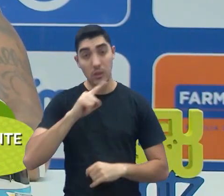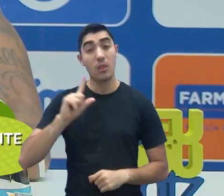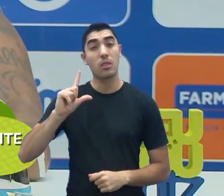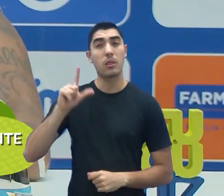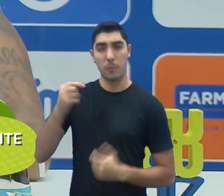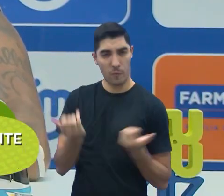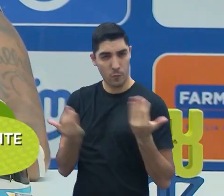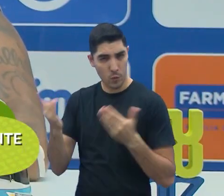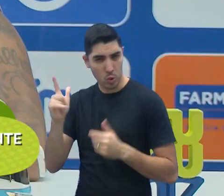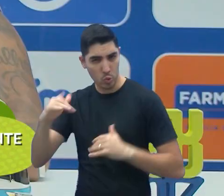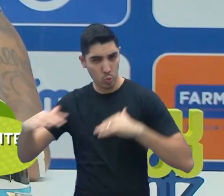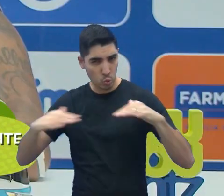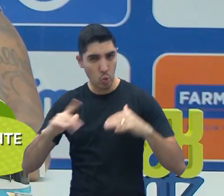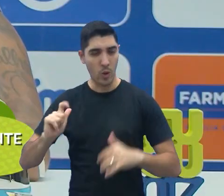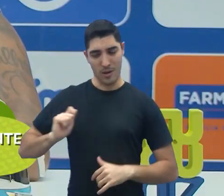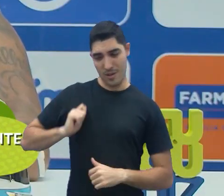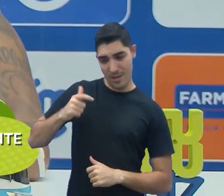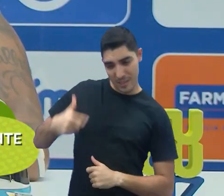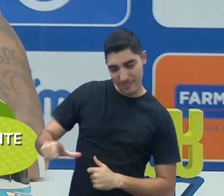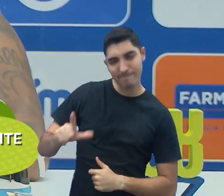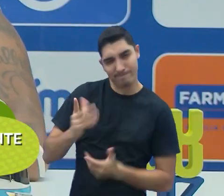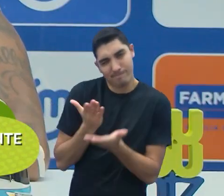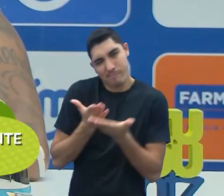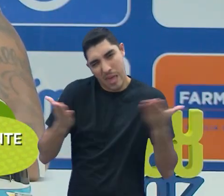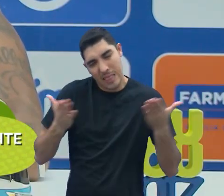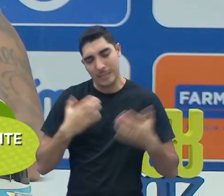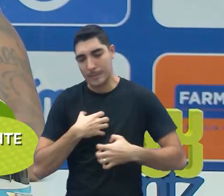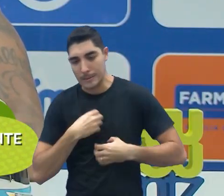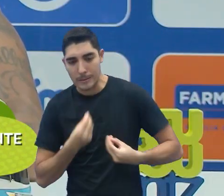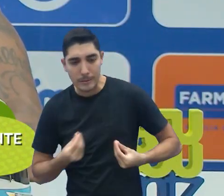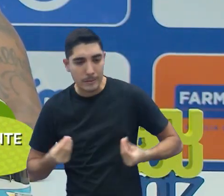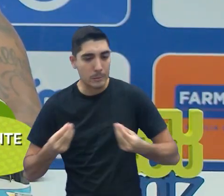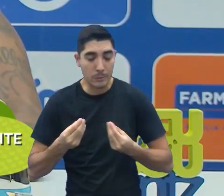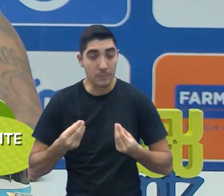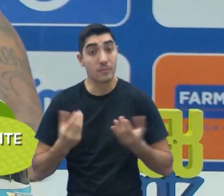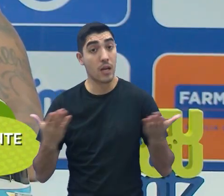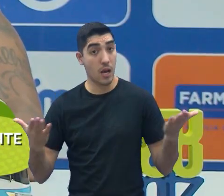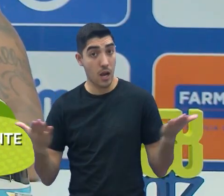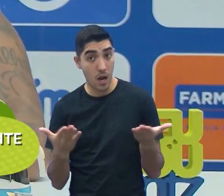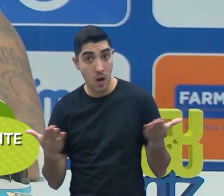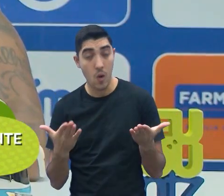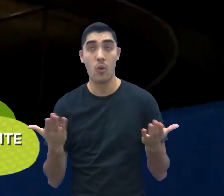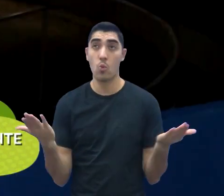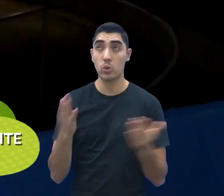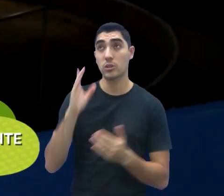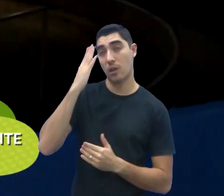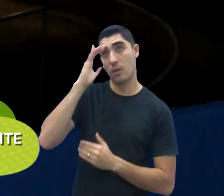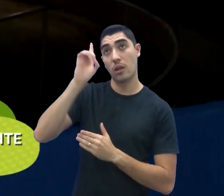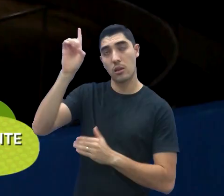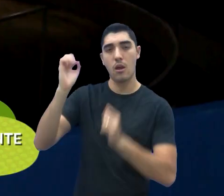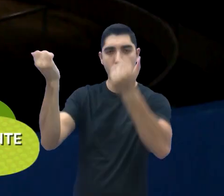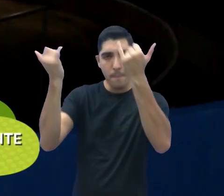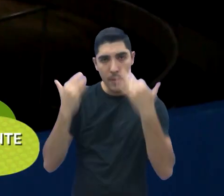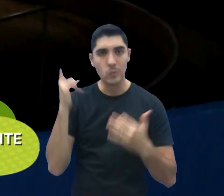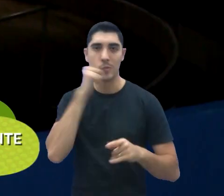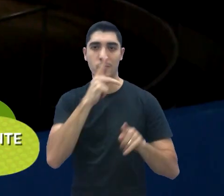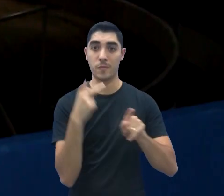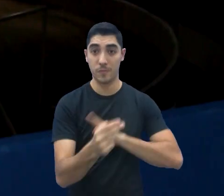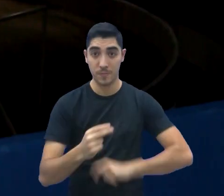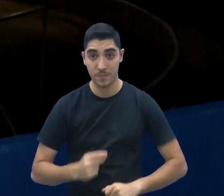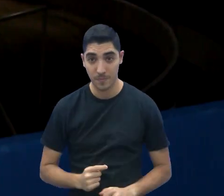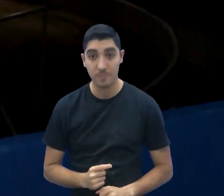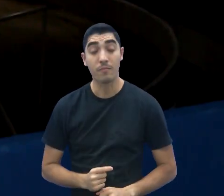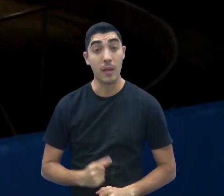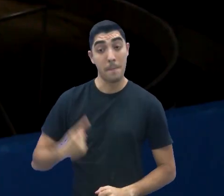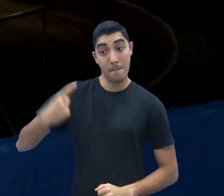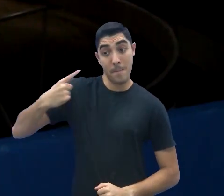ser diferente. Semana treinamos, focado, viramos a chavinha e Papai do Céu abençoou hoje com a vitória. Aliviado com a primeira